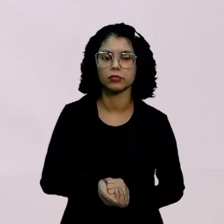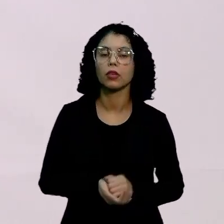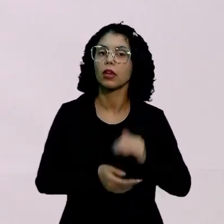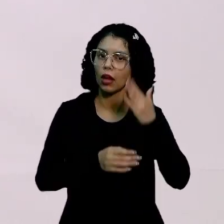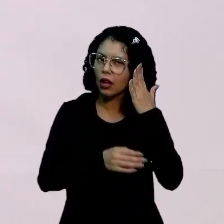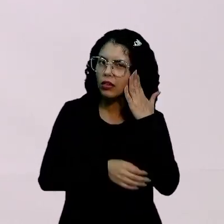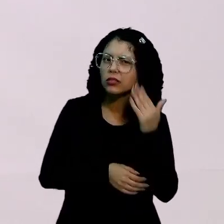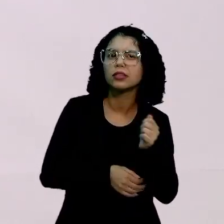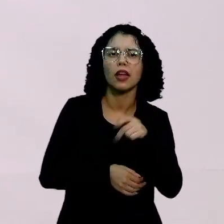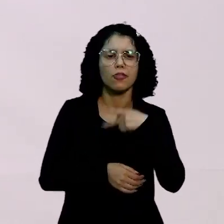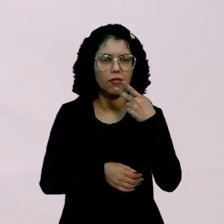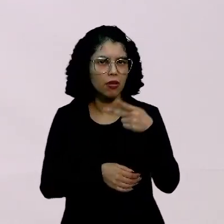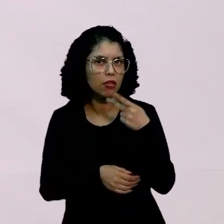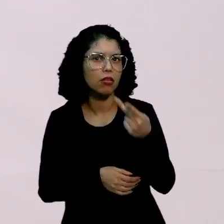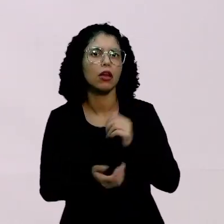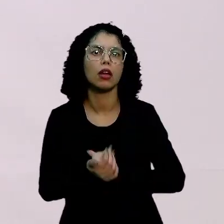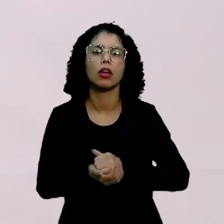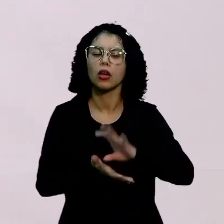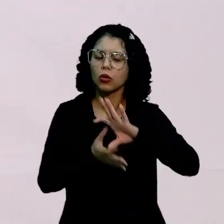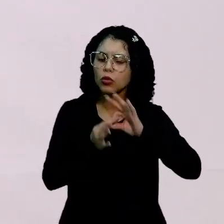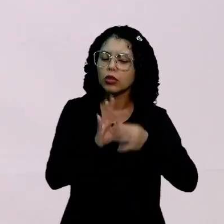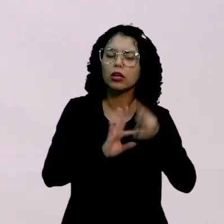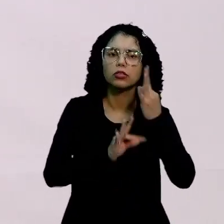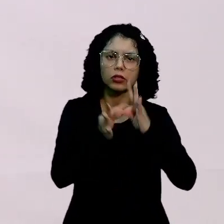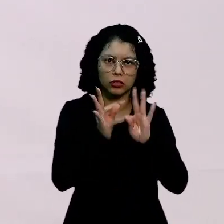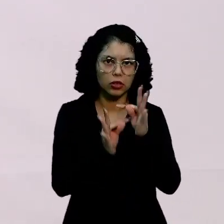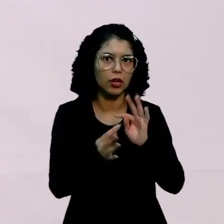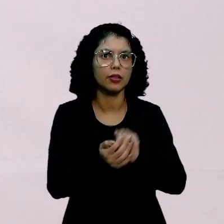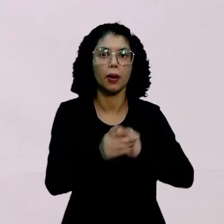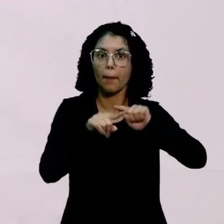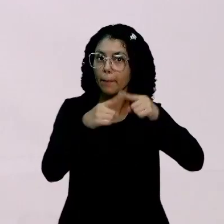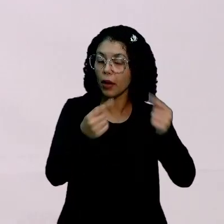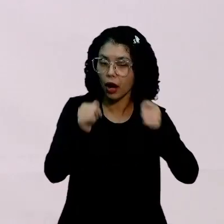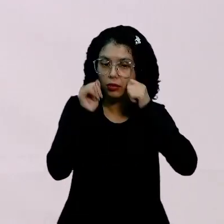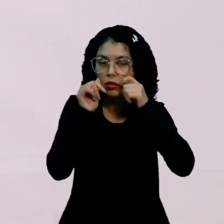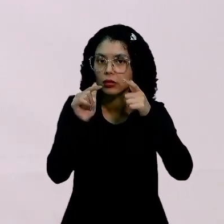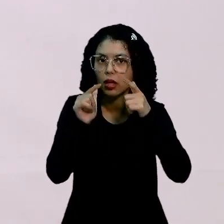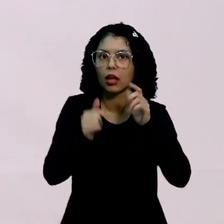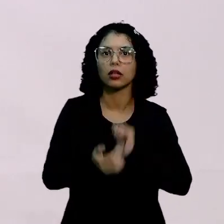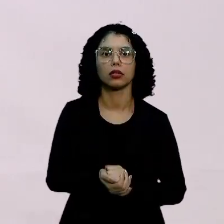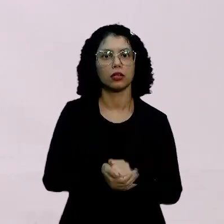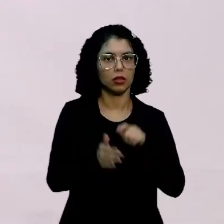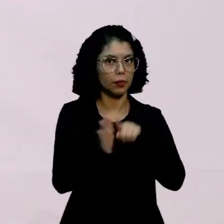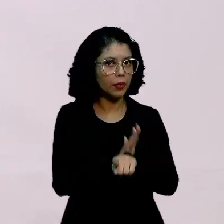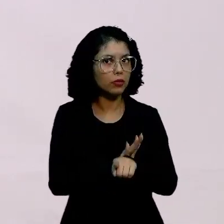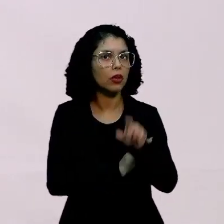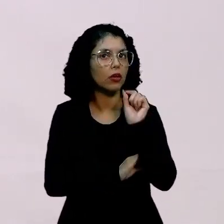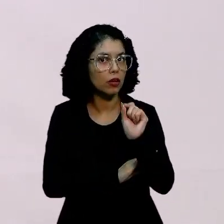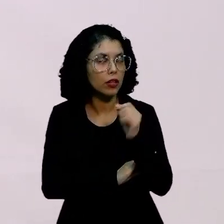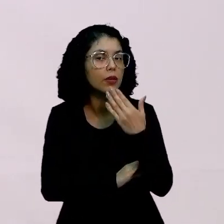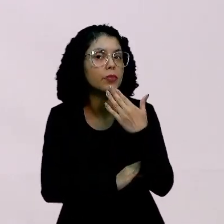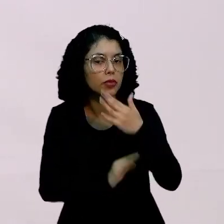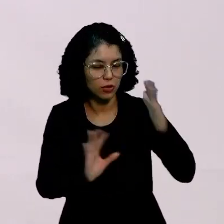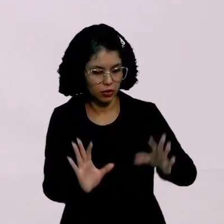terem falado, darem um contexto sobre a tecnologia, você vai se atentar à questão ali do que está